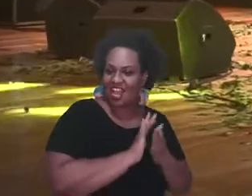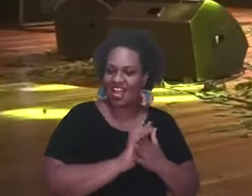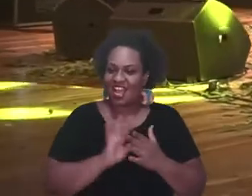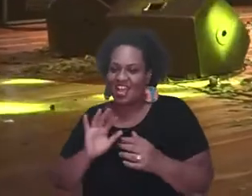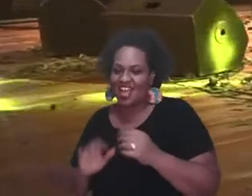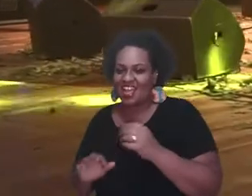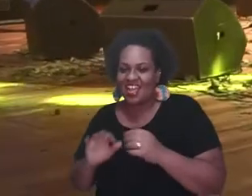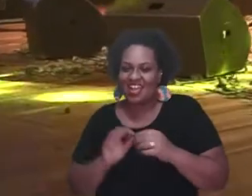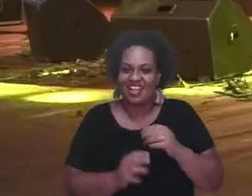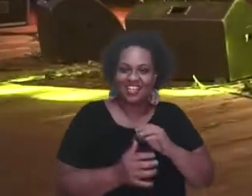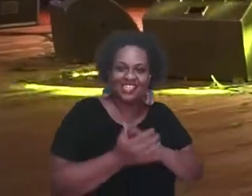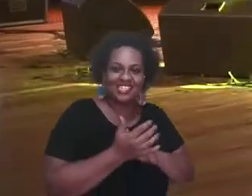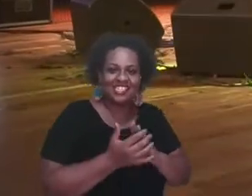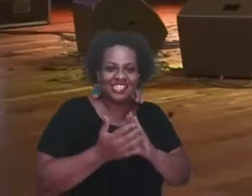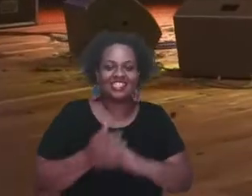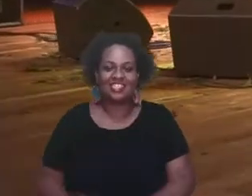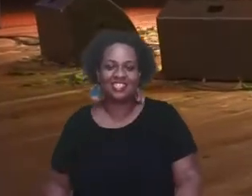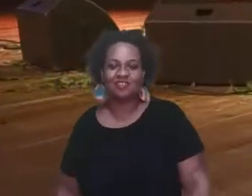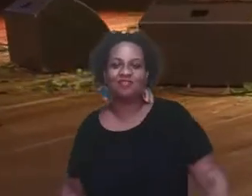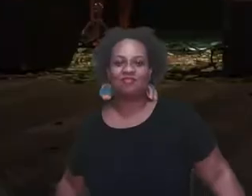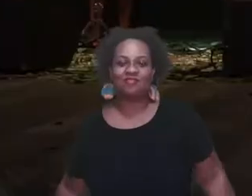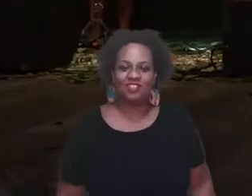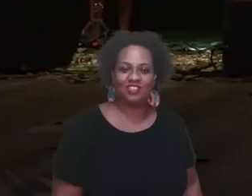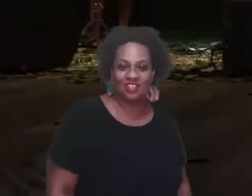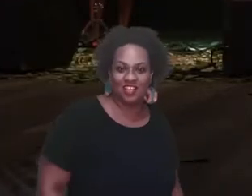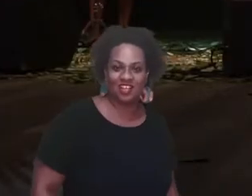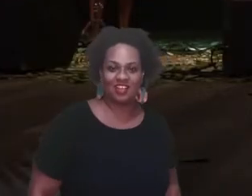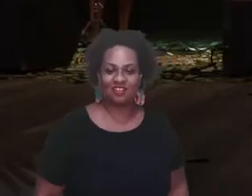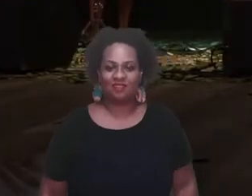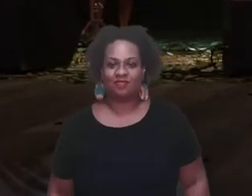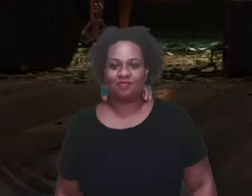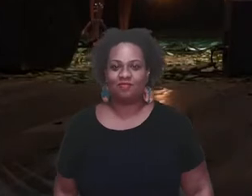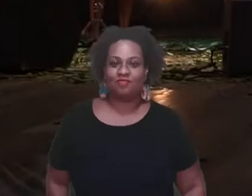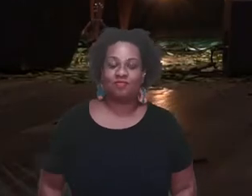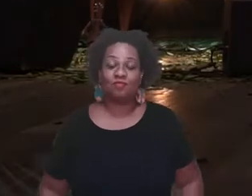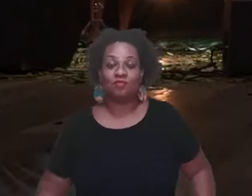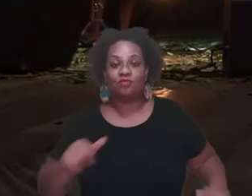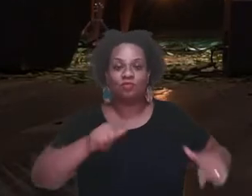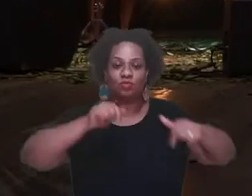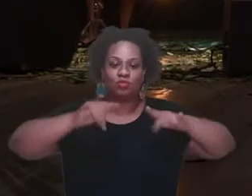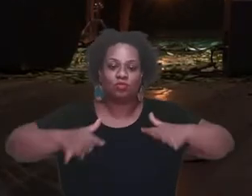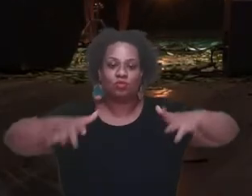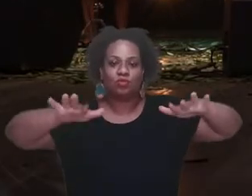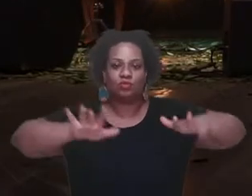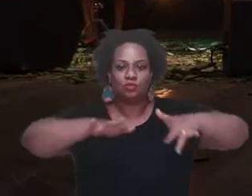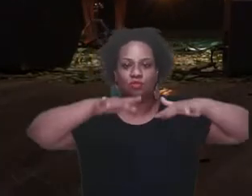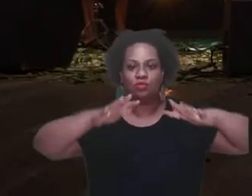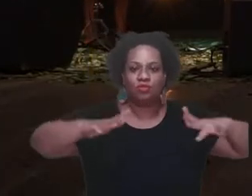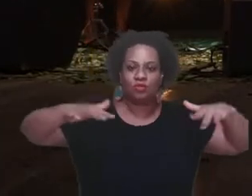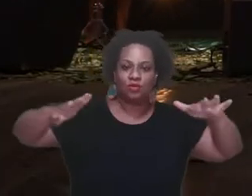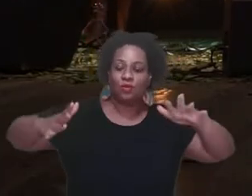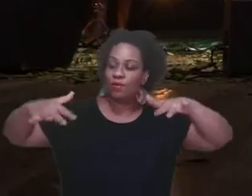Mariana Maré Maré Maré Maria o mar é Maré Maré Maré